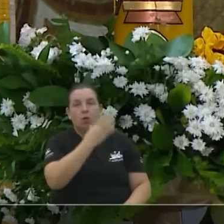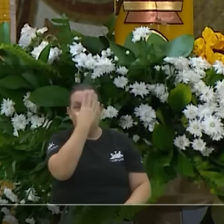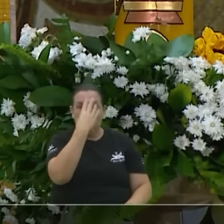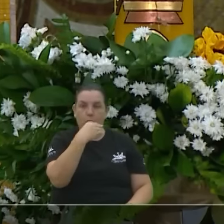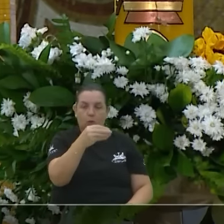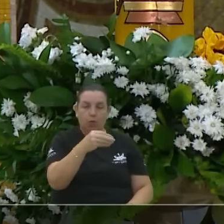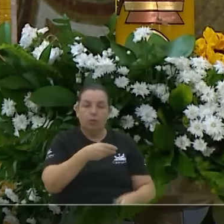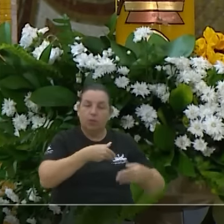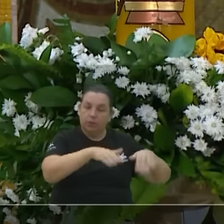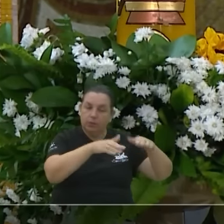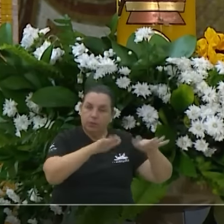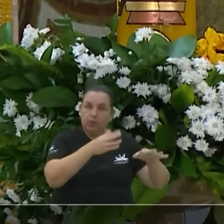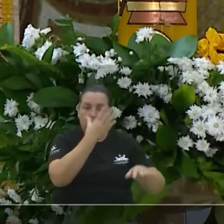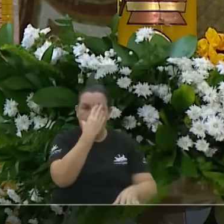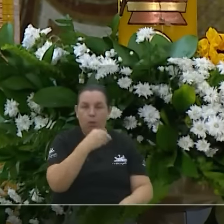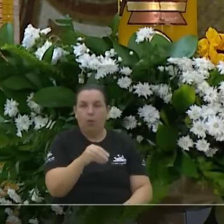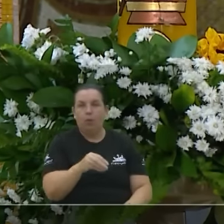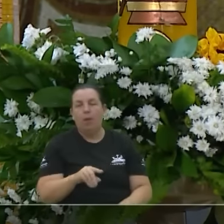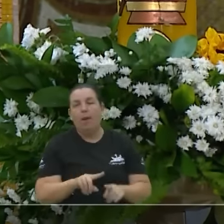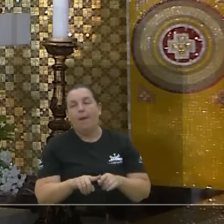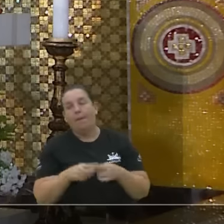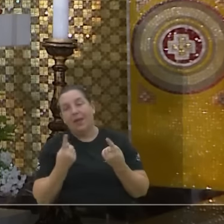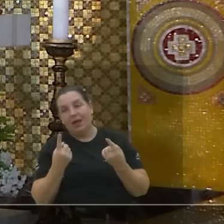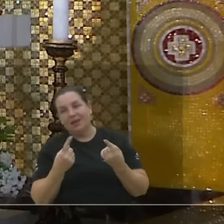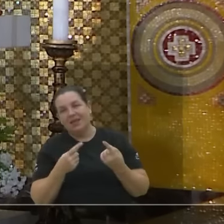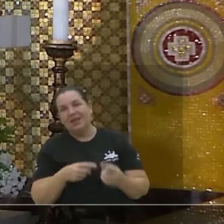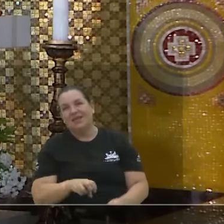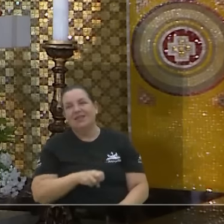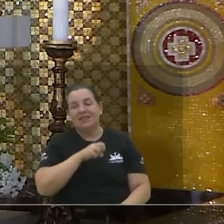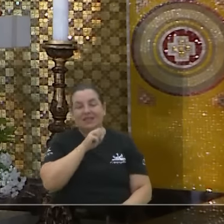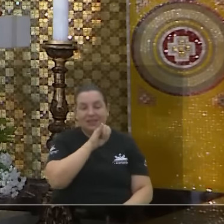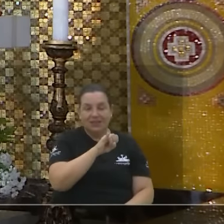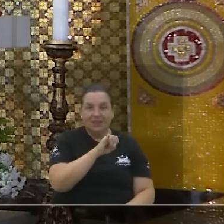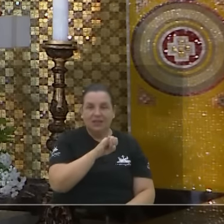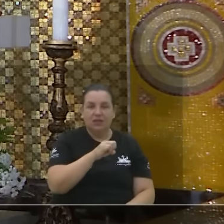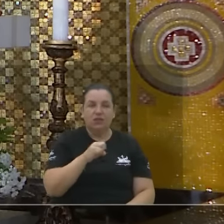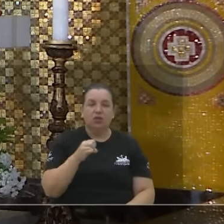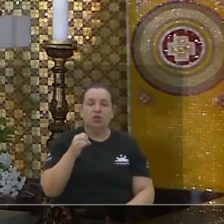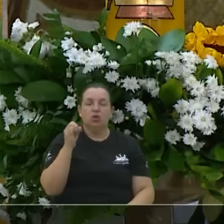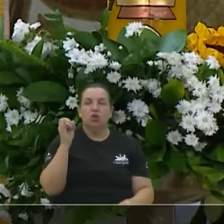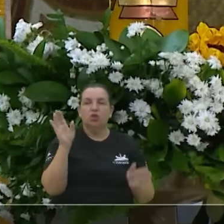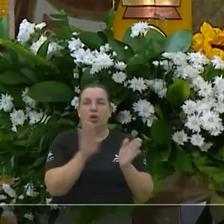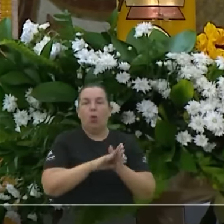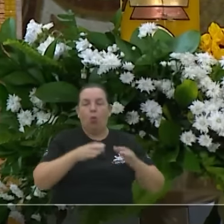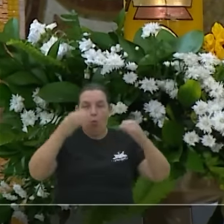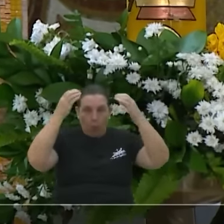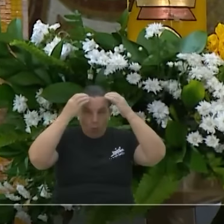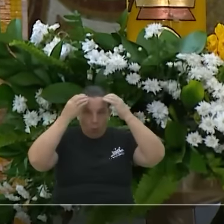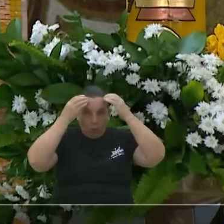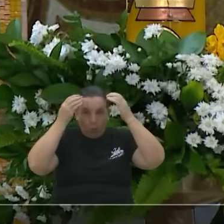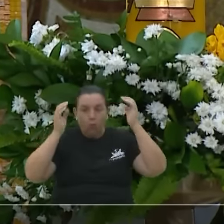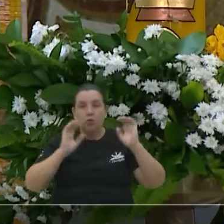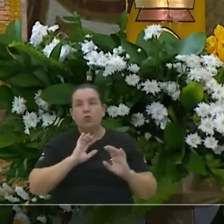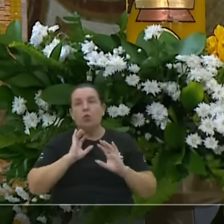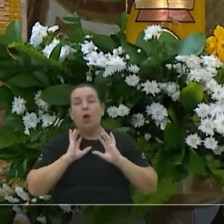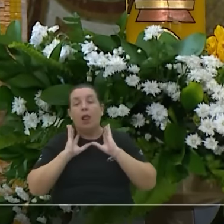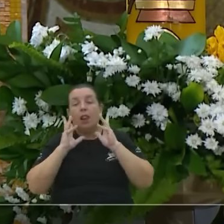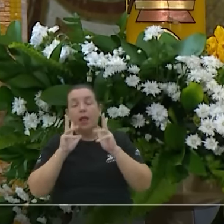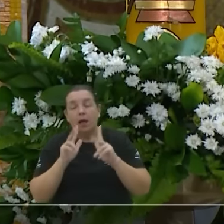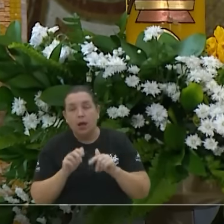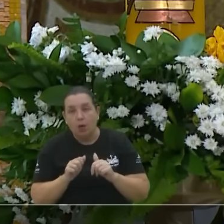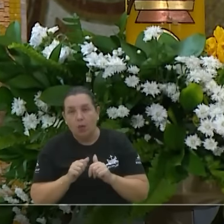tem que espantar. Agora, se vier um urso, um leão, é verdade,